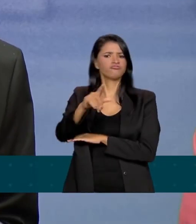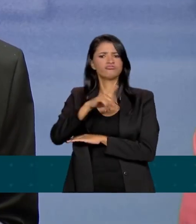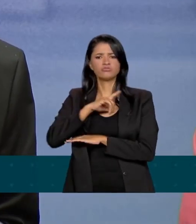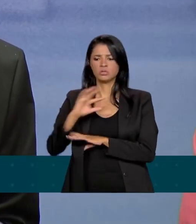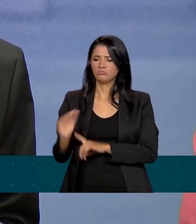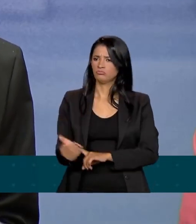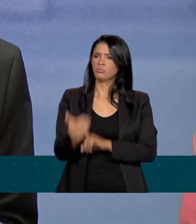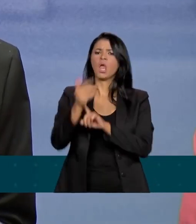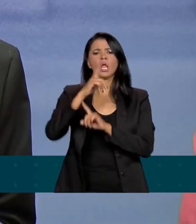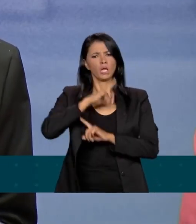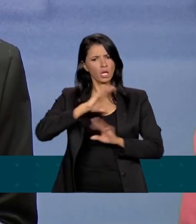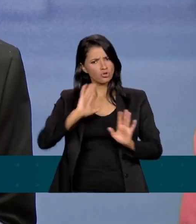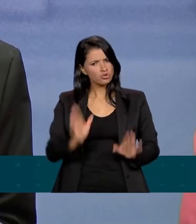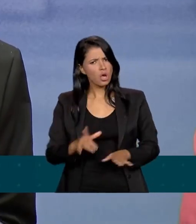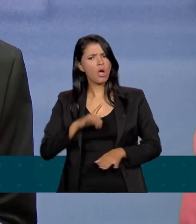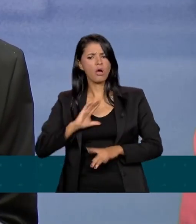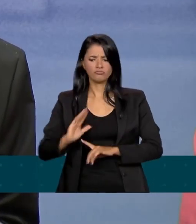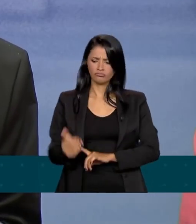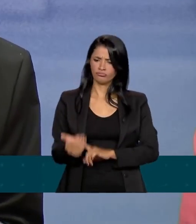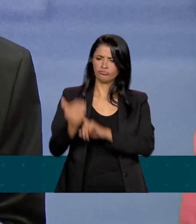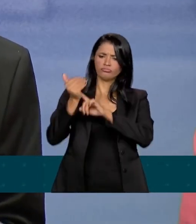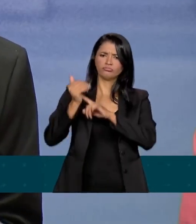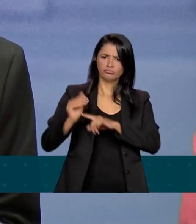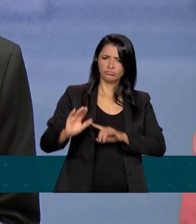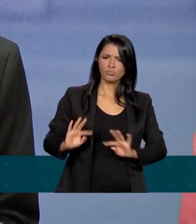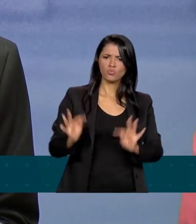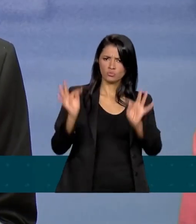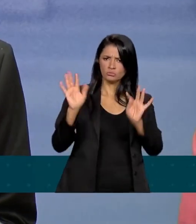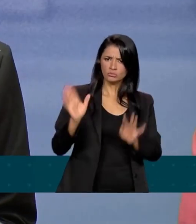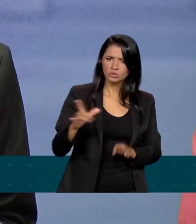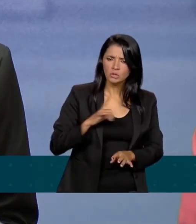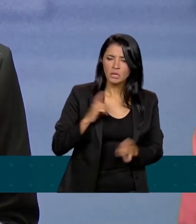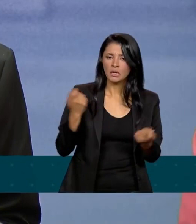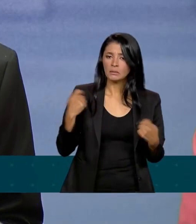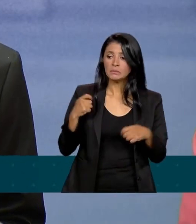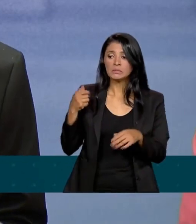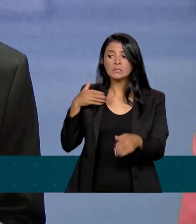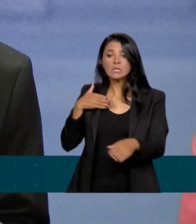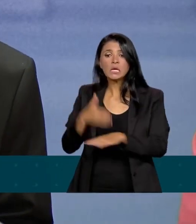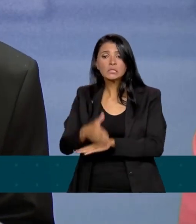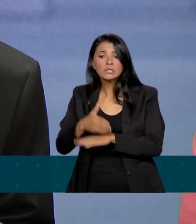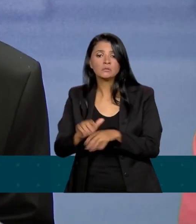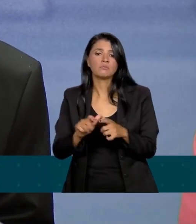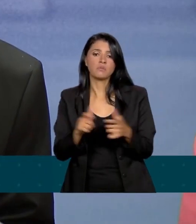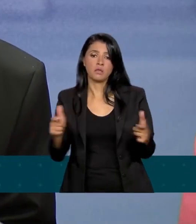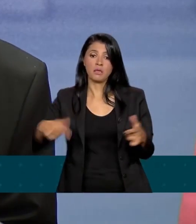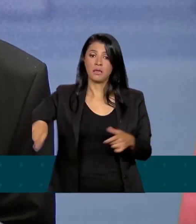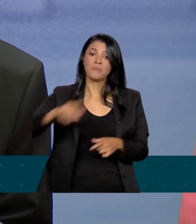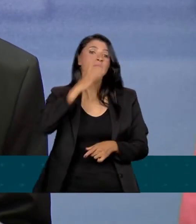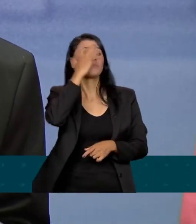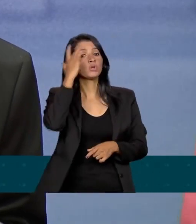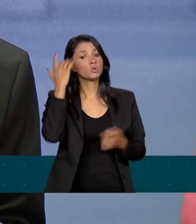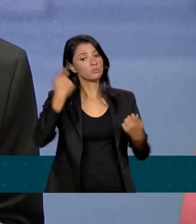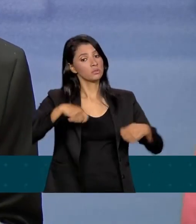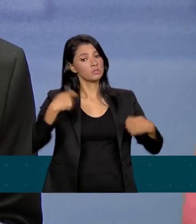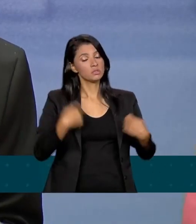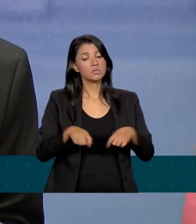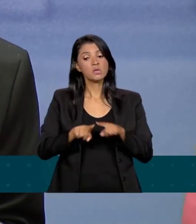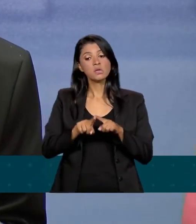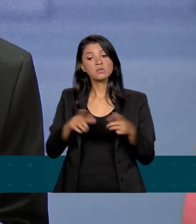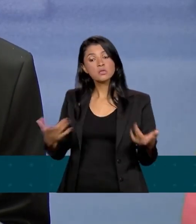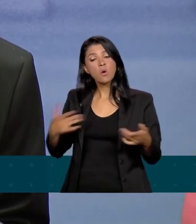ferramentas existem, mas precisam ser ampliadas e acessadas pela maioria das pessoas que precisam. Então, a